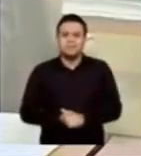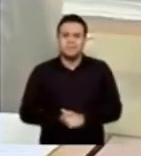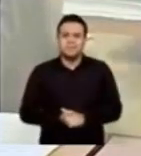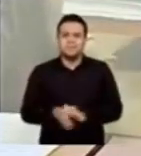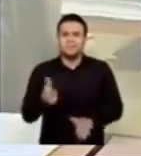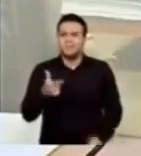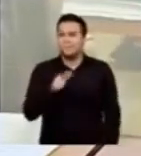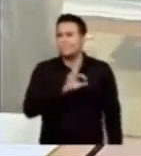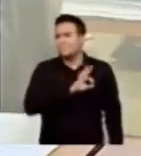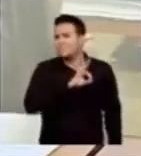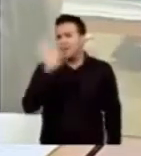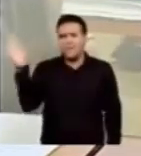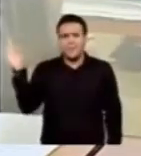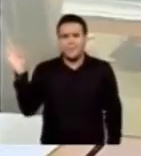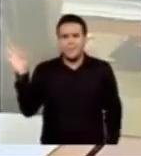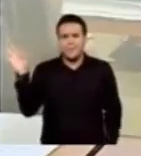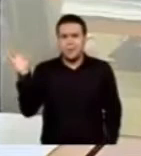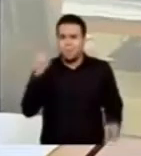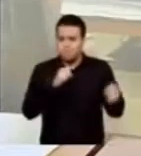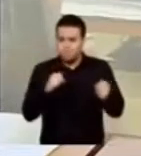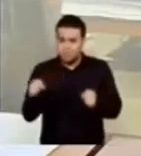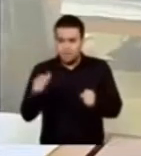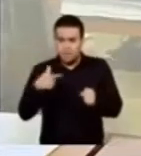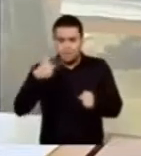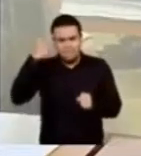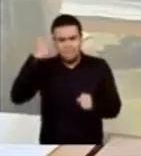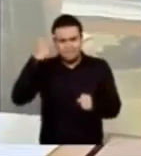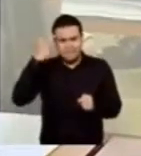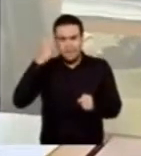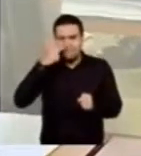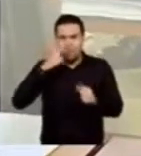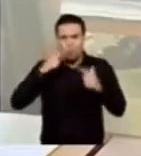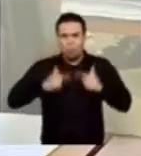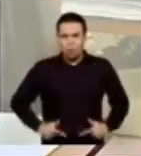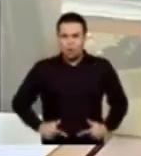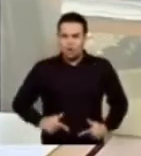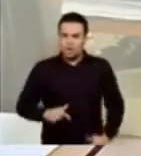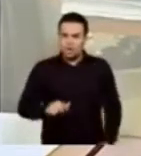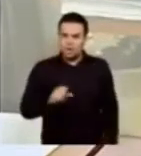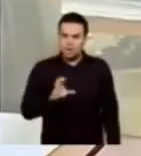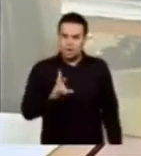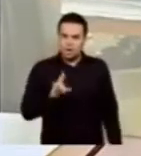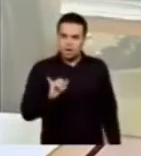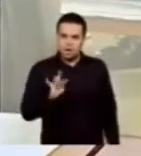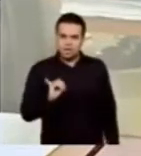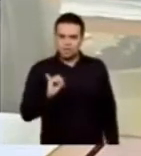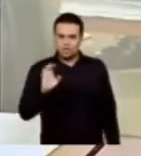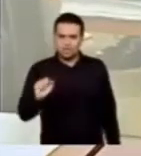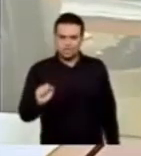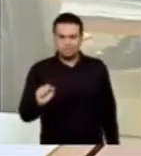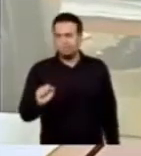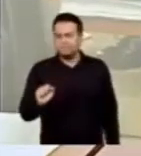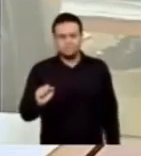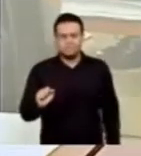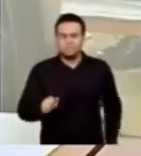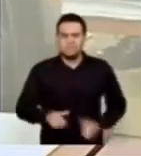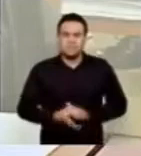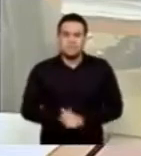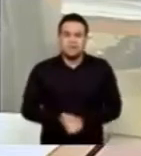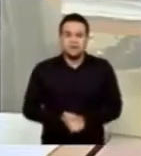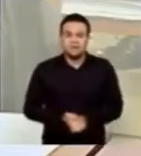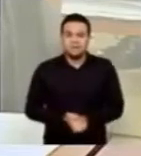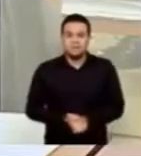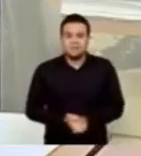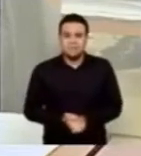poder é imune a críticas. Nenhum poder é imune a críticas.